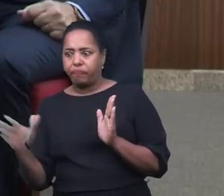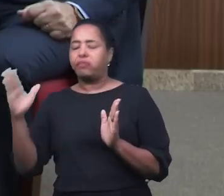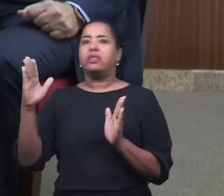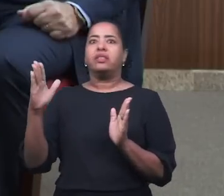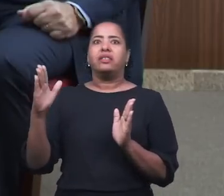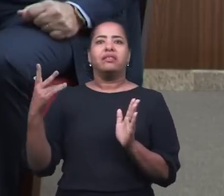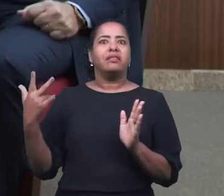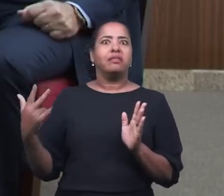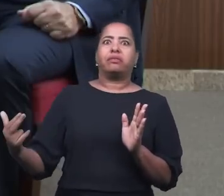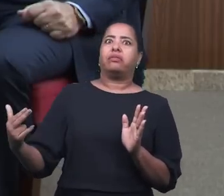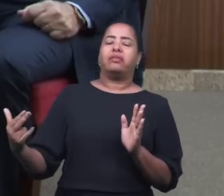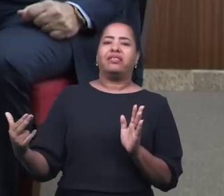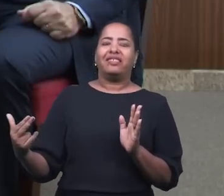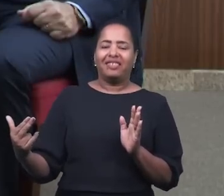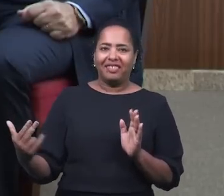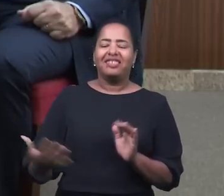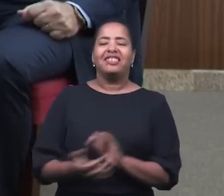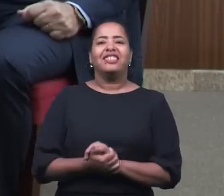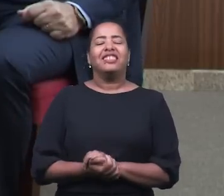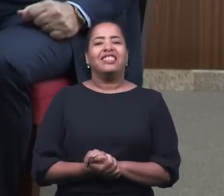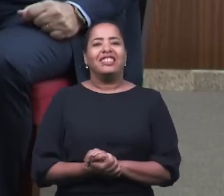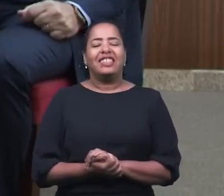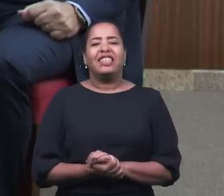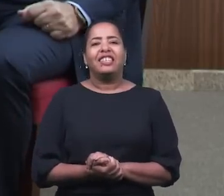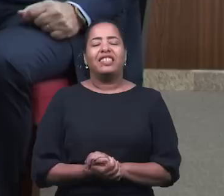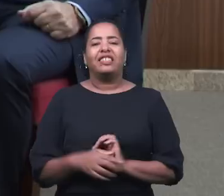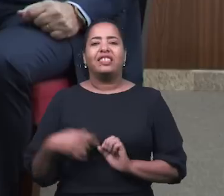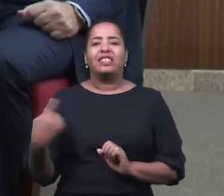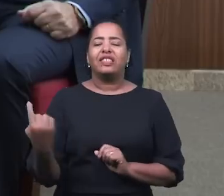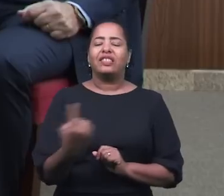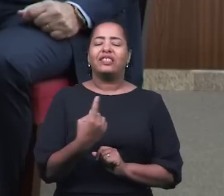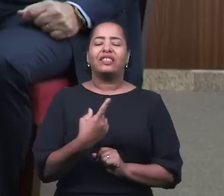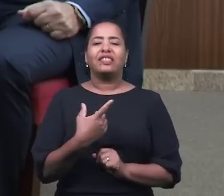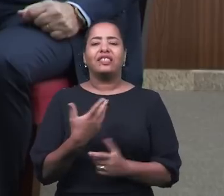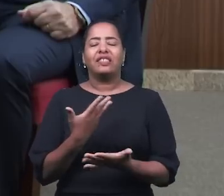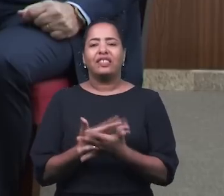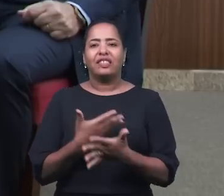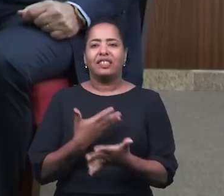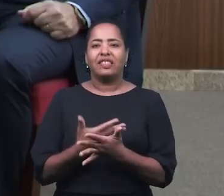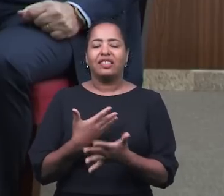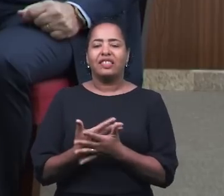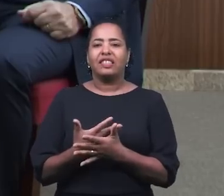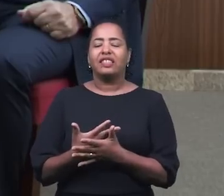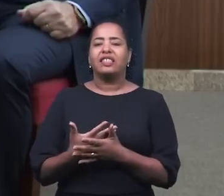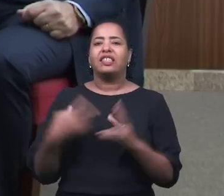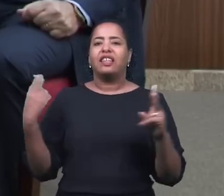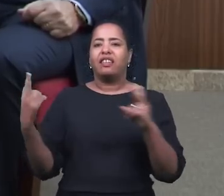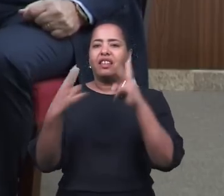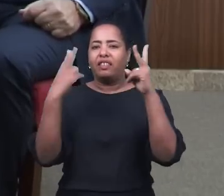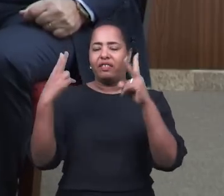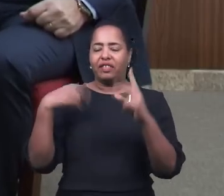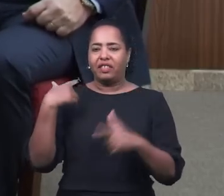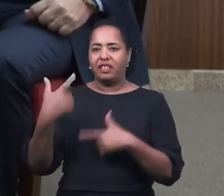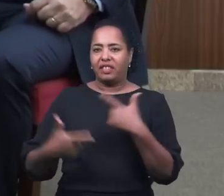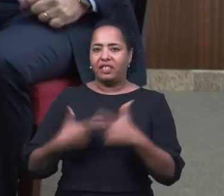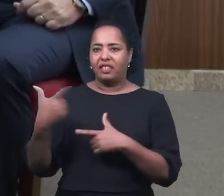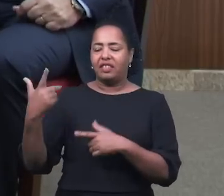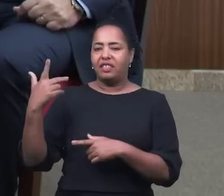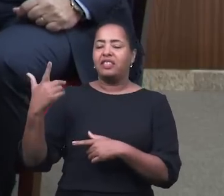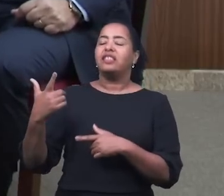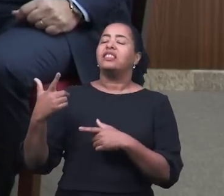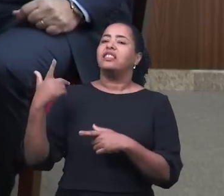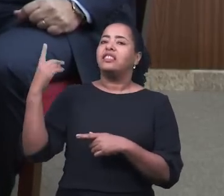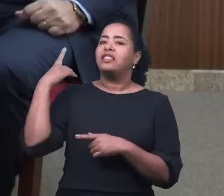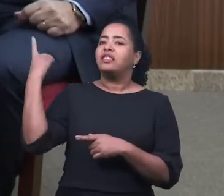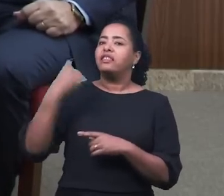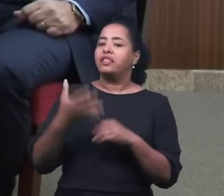realmente desta forma. Então nós estamos estudando as vitórias nas batalhas de Davi, cujo texto base é